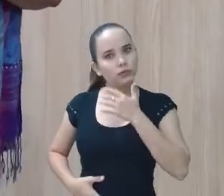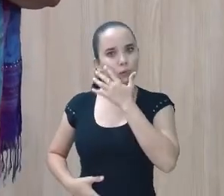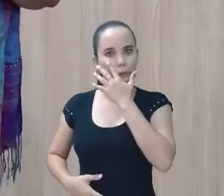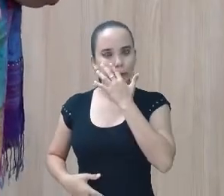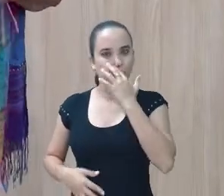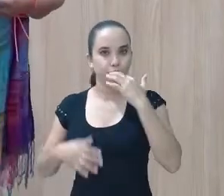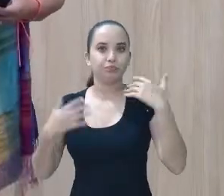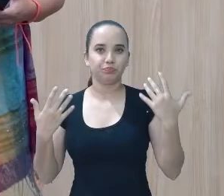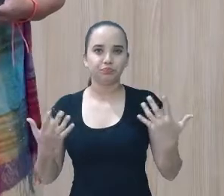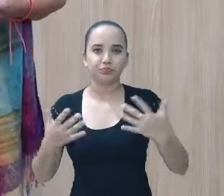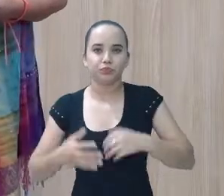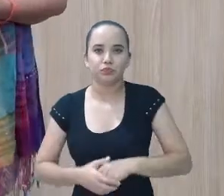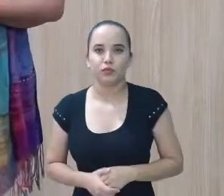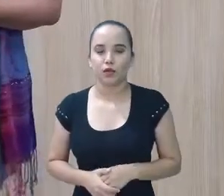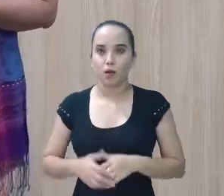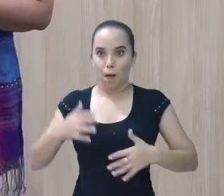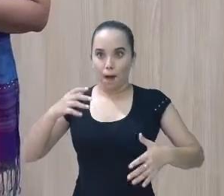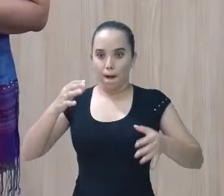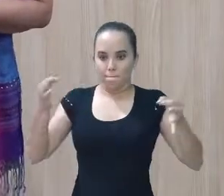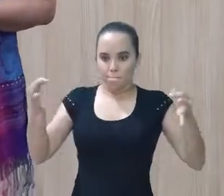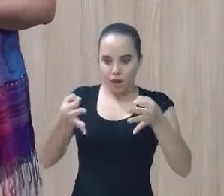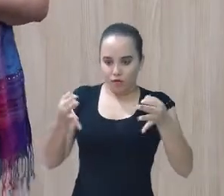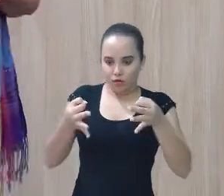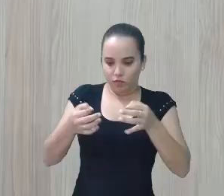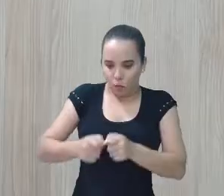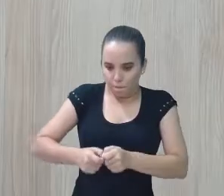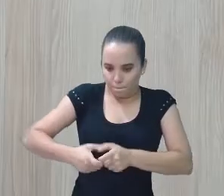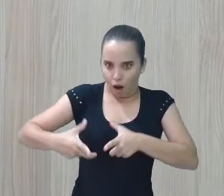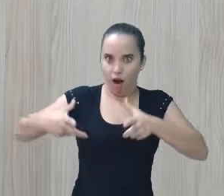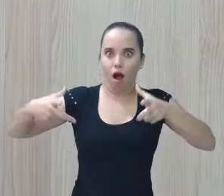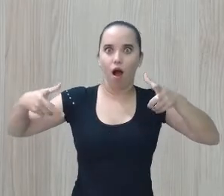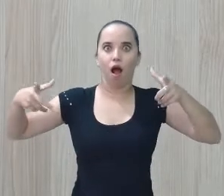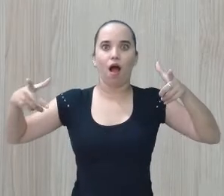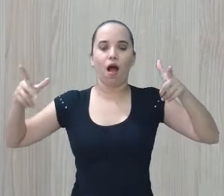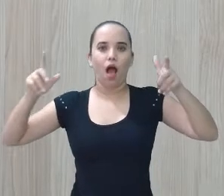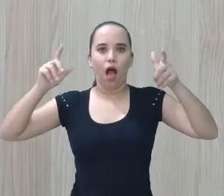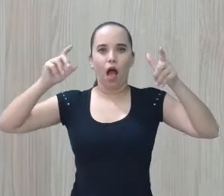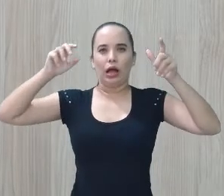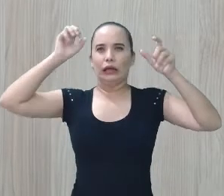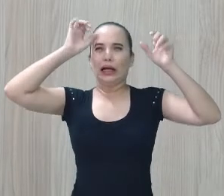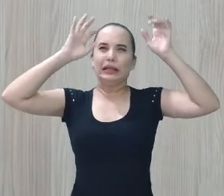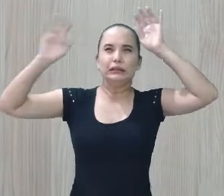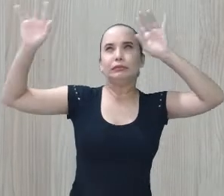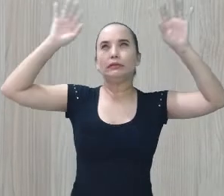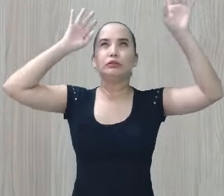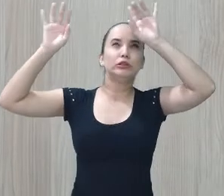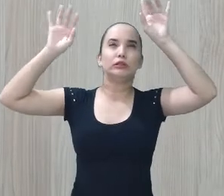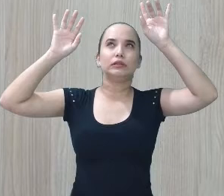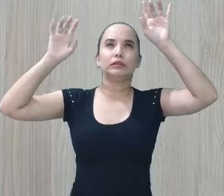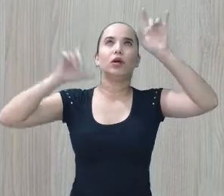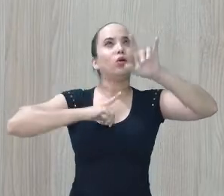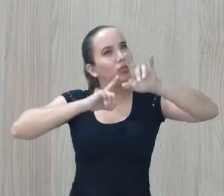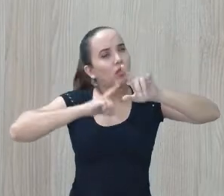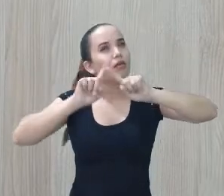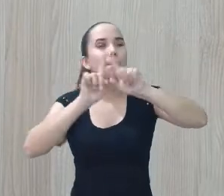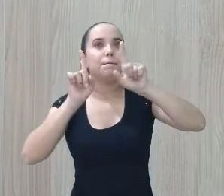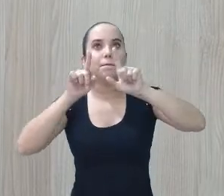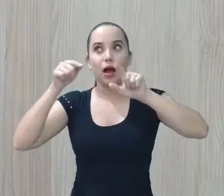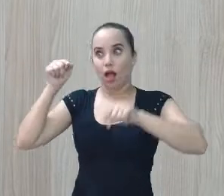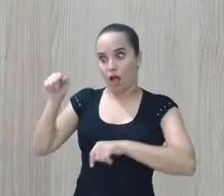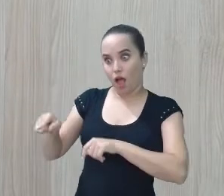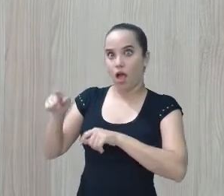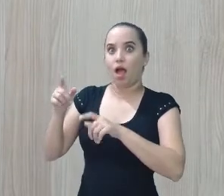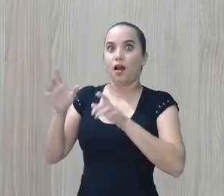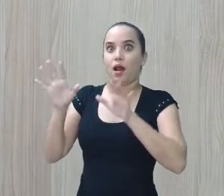Sei lá, ficou maior ainda. Não sei menos idealização, né? Menos idealização. Porque na antiguidade clássica era muito